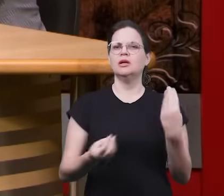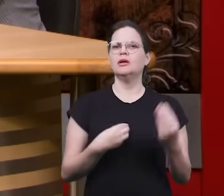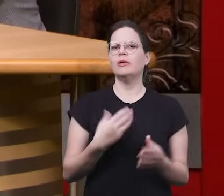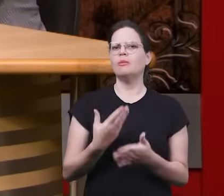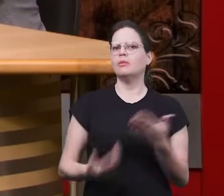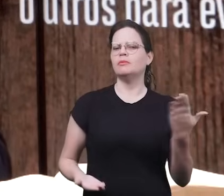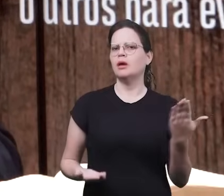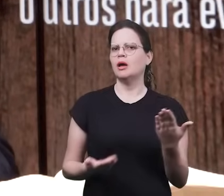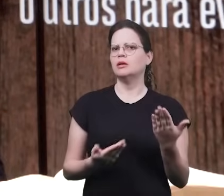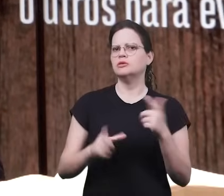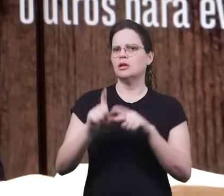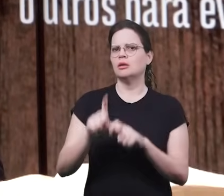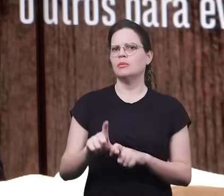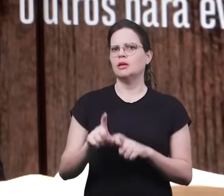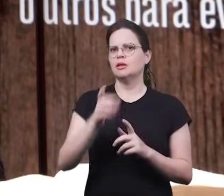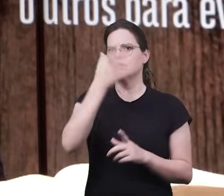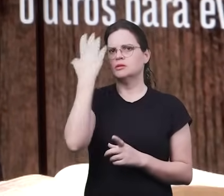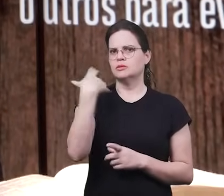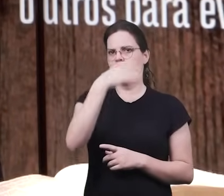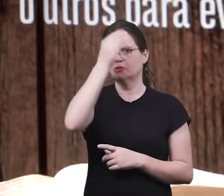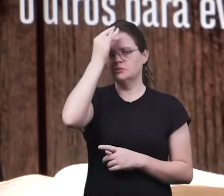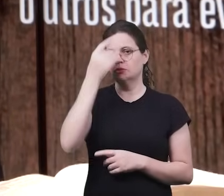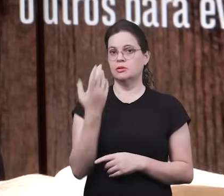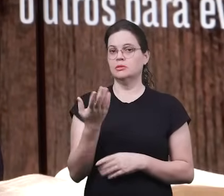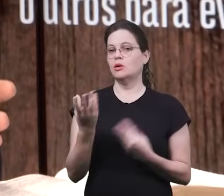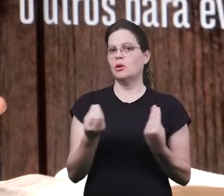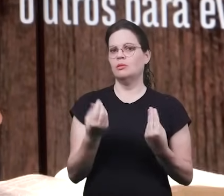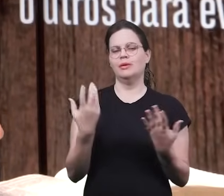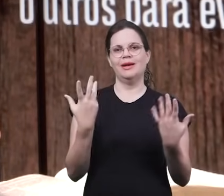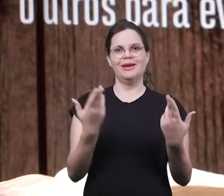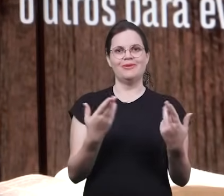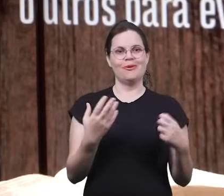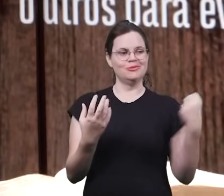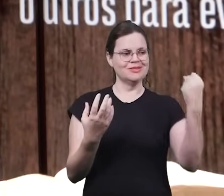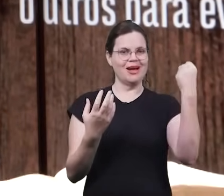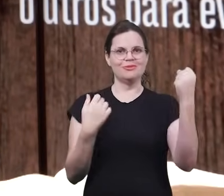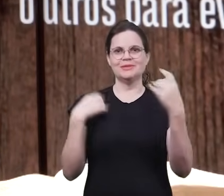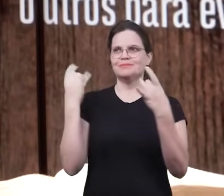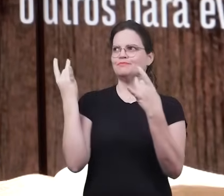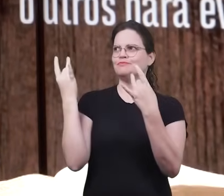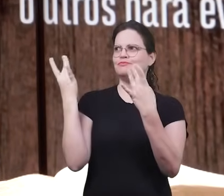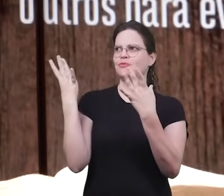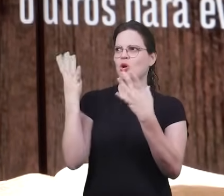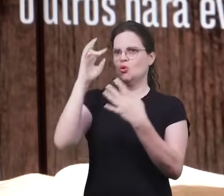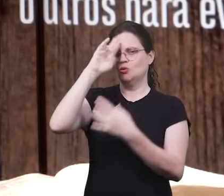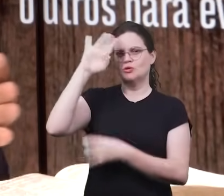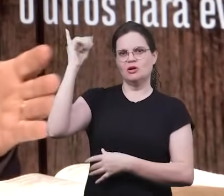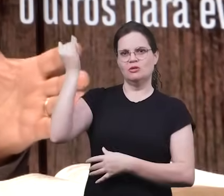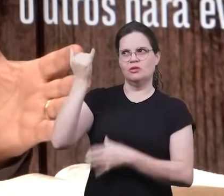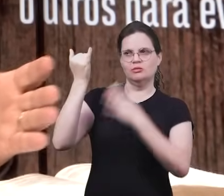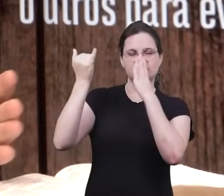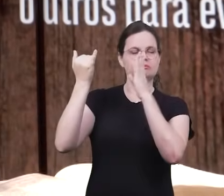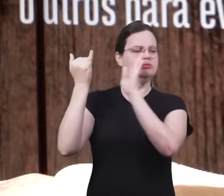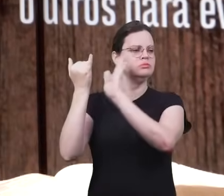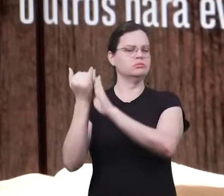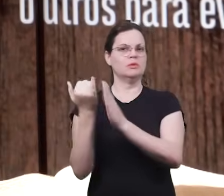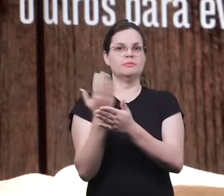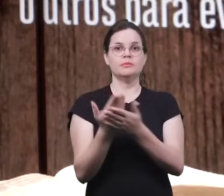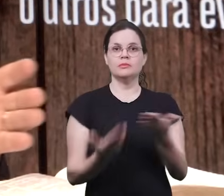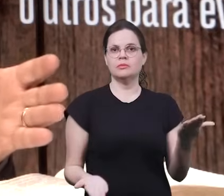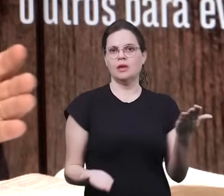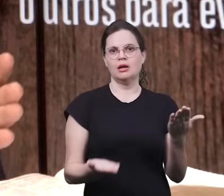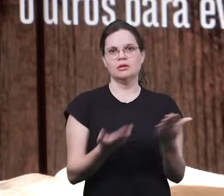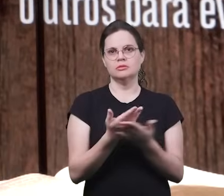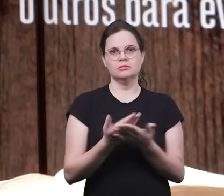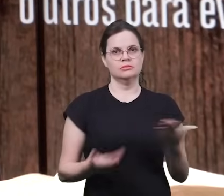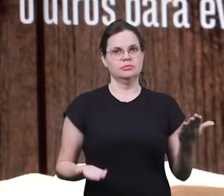esse cajado? Quando ele deixa de ouvir a voz do Senhor. Foi o que aconteceu com Saul, né? Ele deixou de ouvir a voz do Senhor, ficou sem direção. O povo